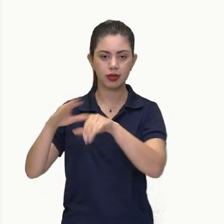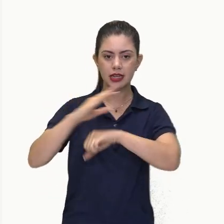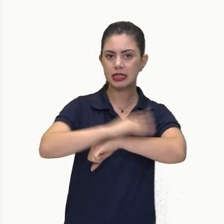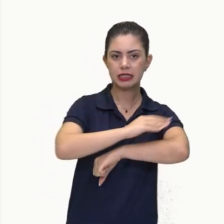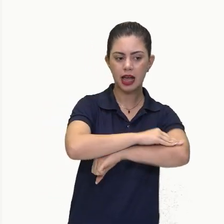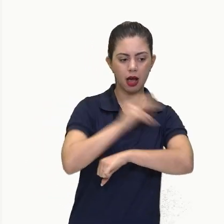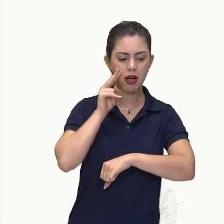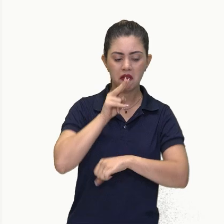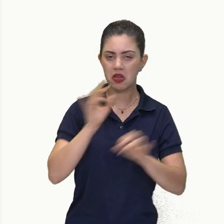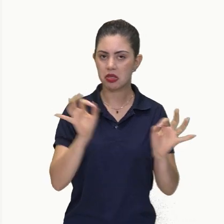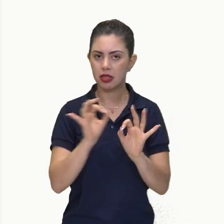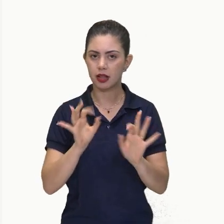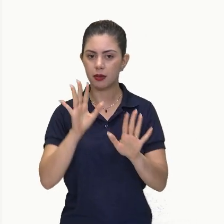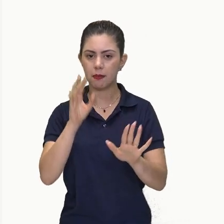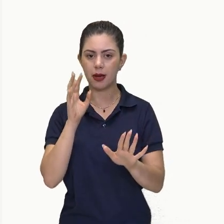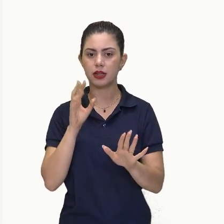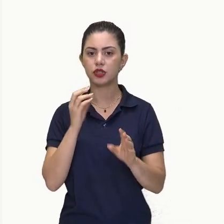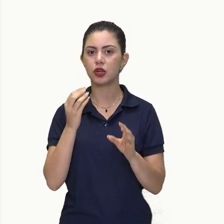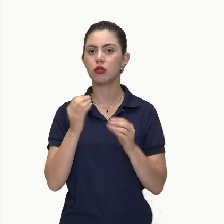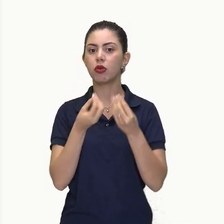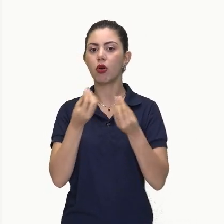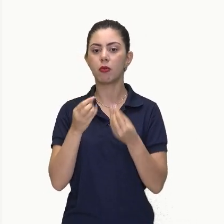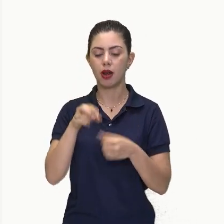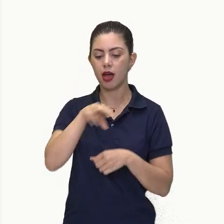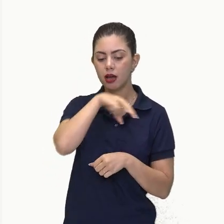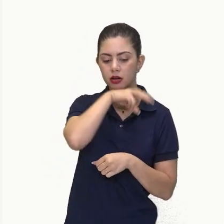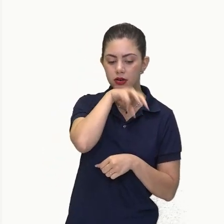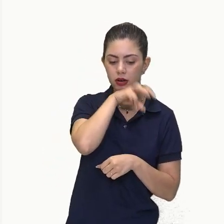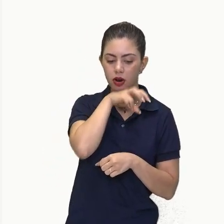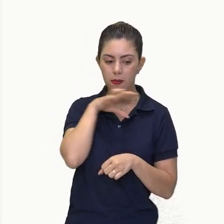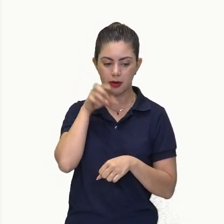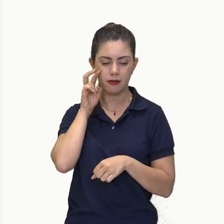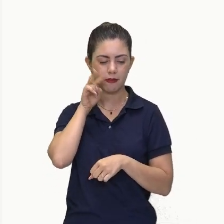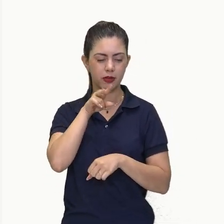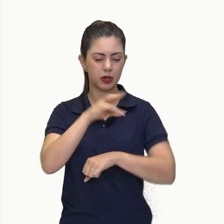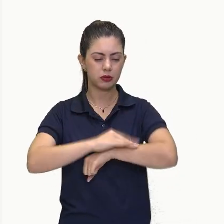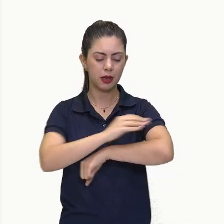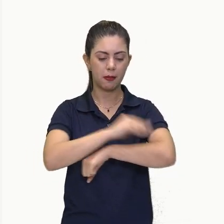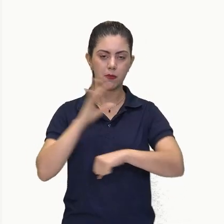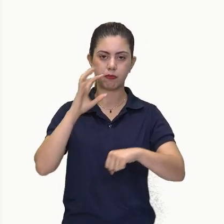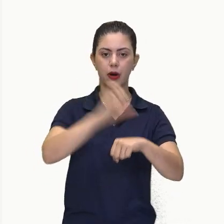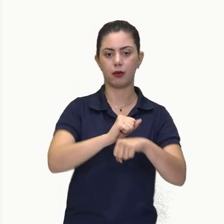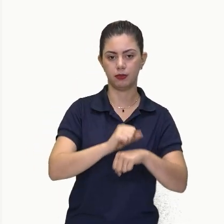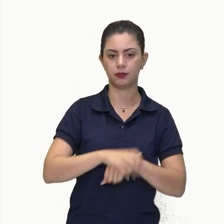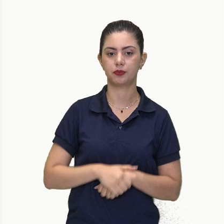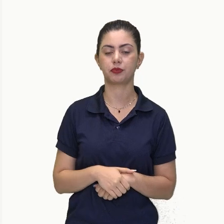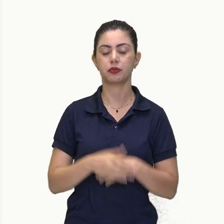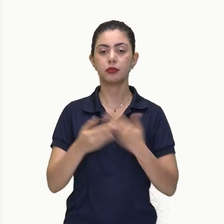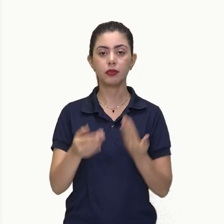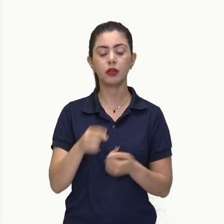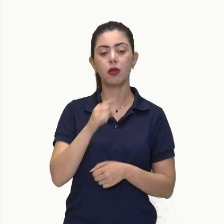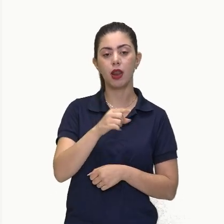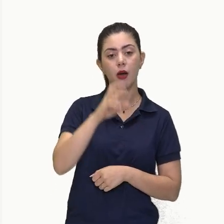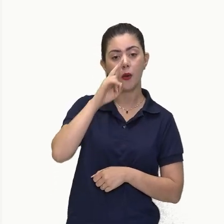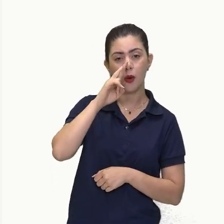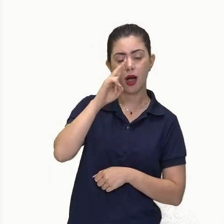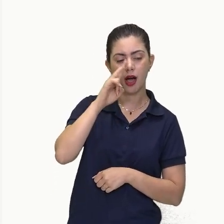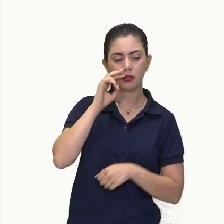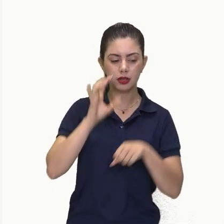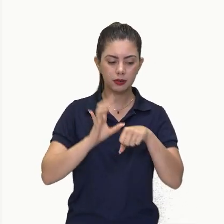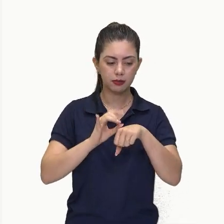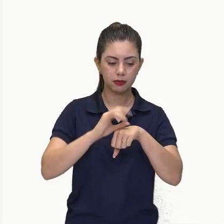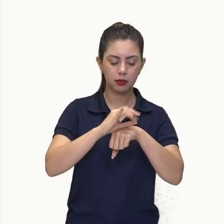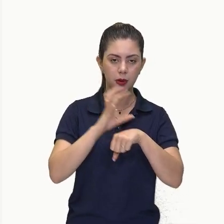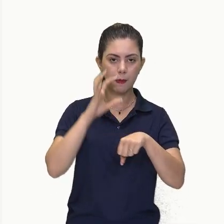sapo, a cobra veio aqui, ó, e consumiu o sapinho. O besouro, o ratinho pode se alimentar desse